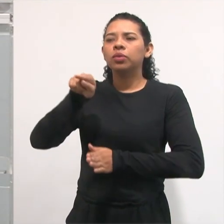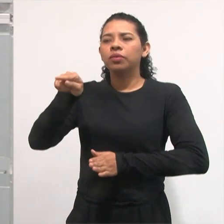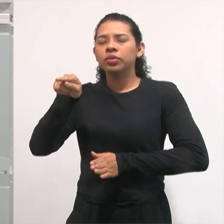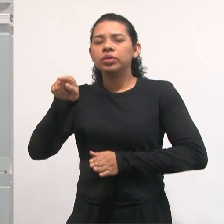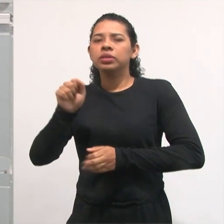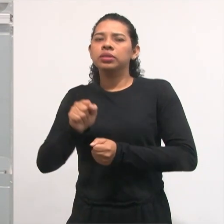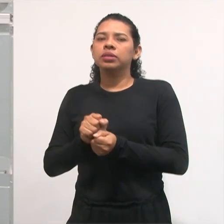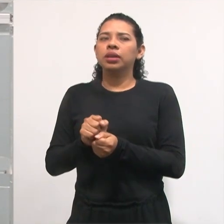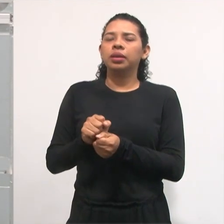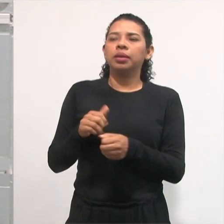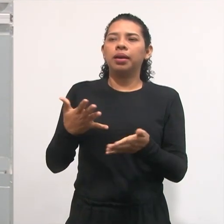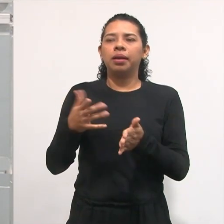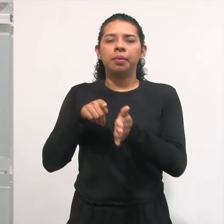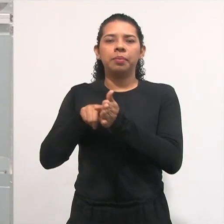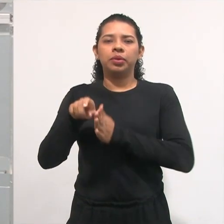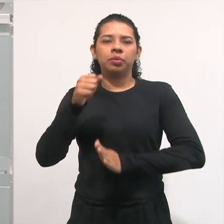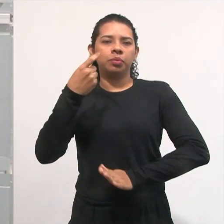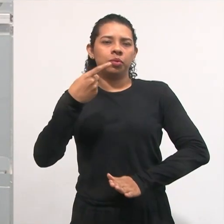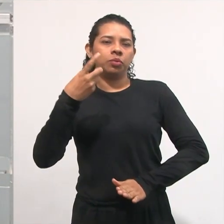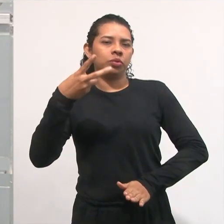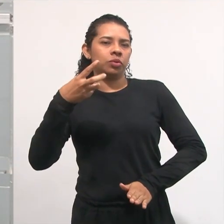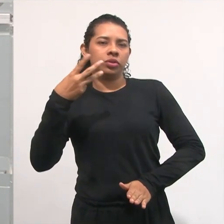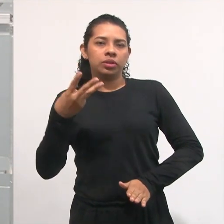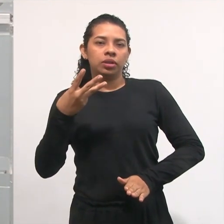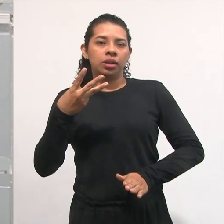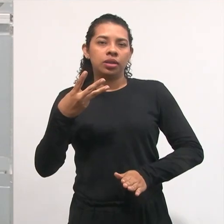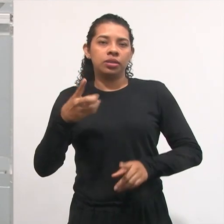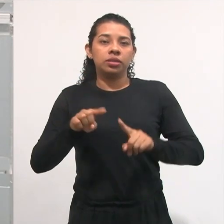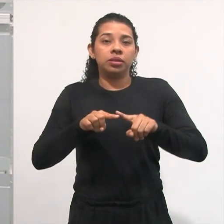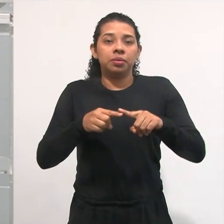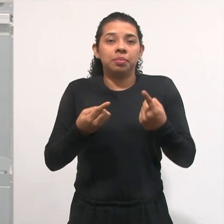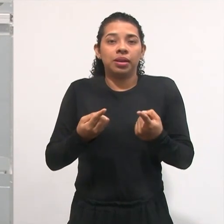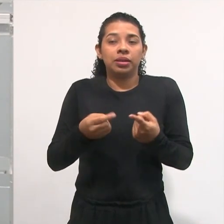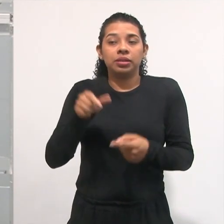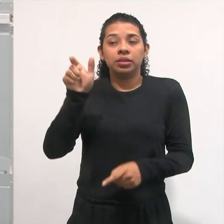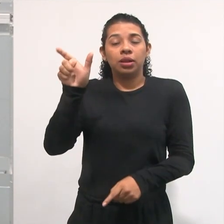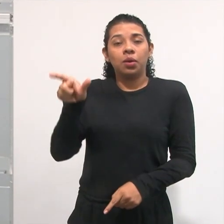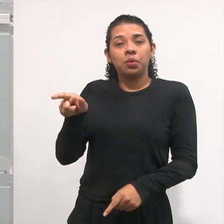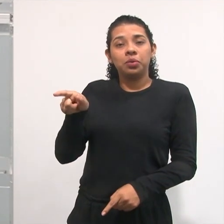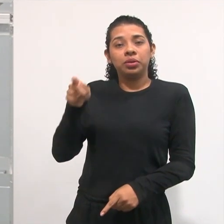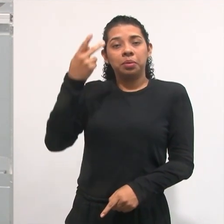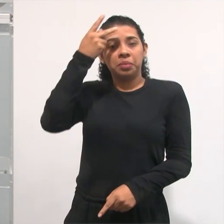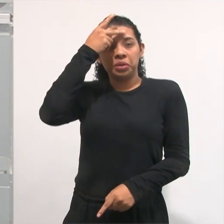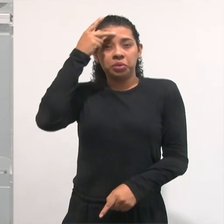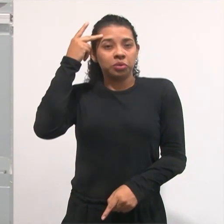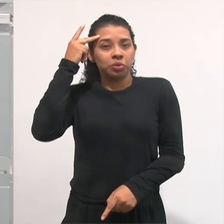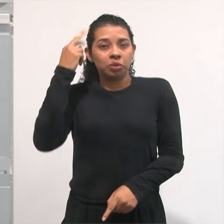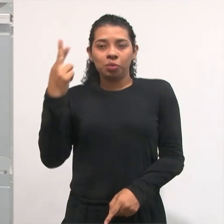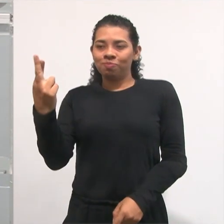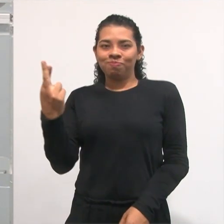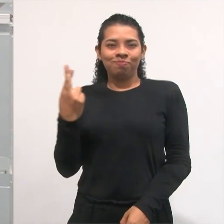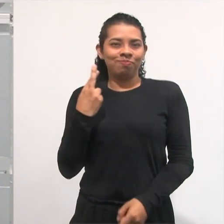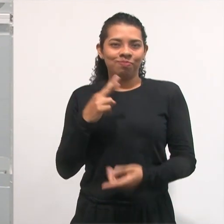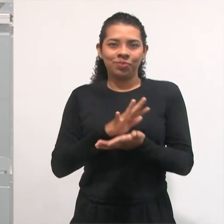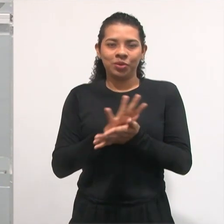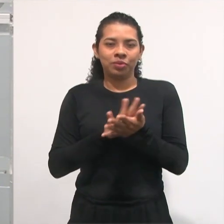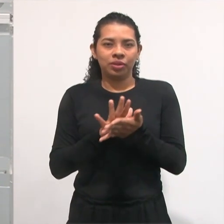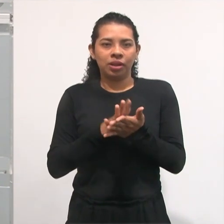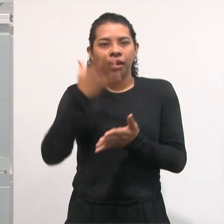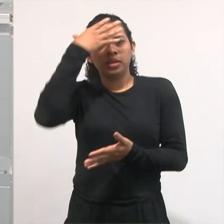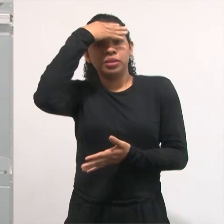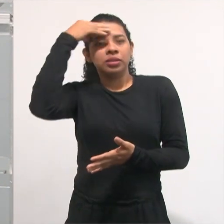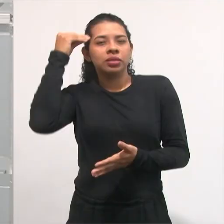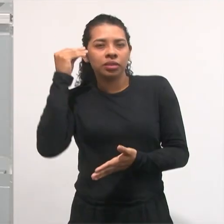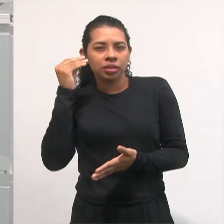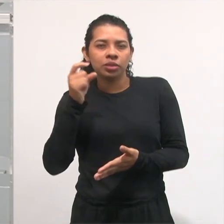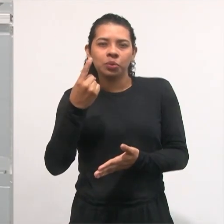5 e não ter respondido ali a 3 e a 4, por exemplo. Então, essa que a gente fala, você está fazendo a crítica dos dados, analisando os dados que